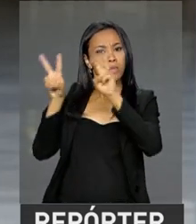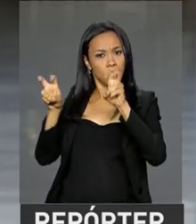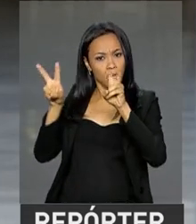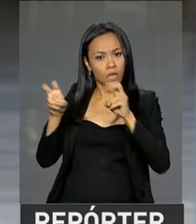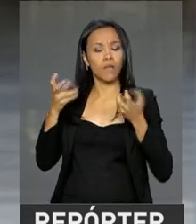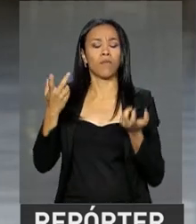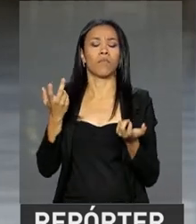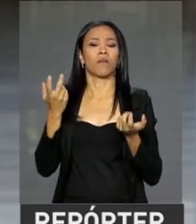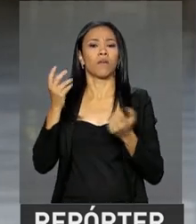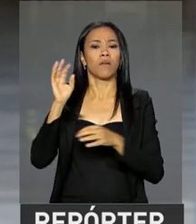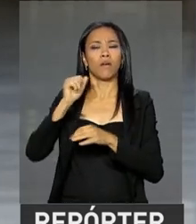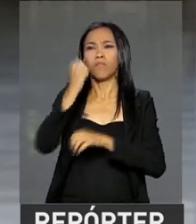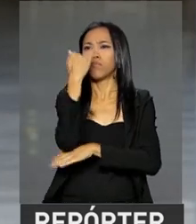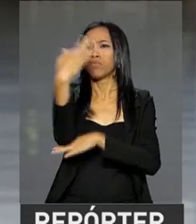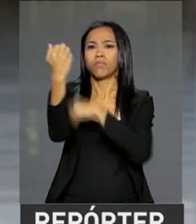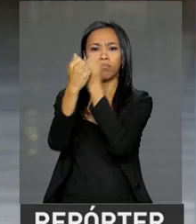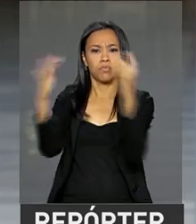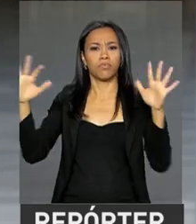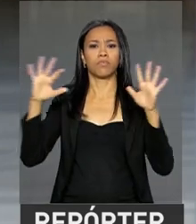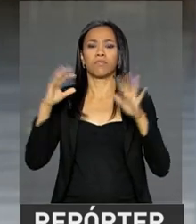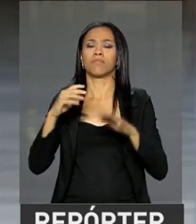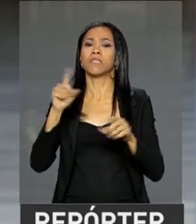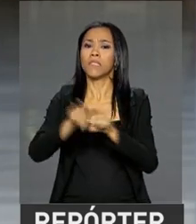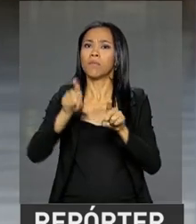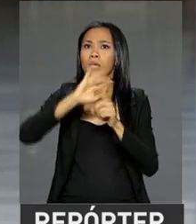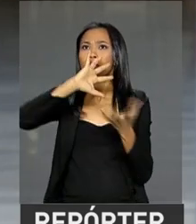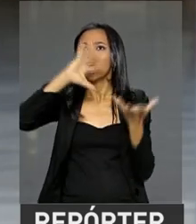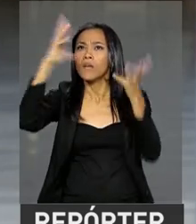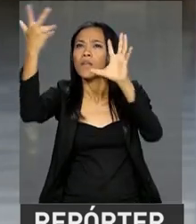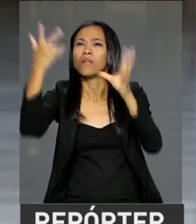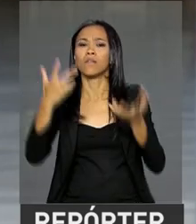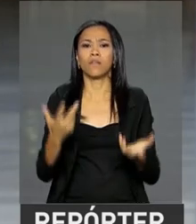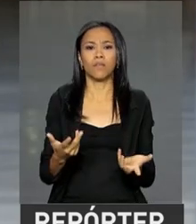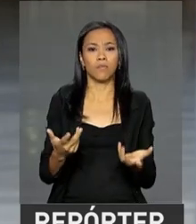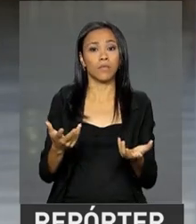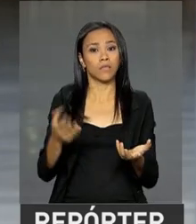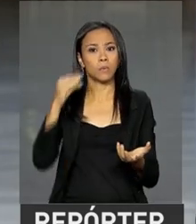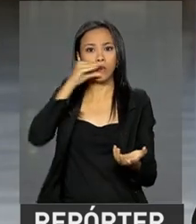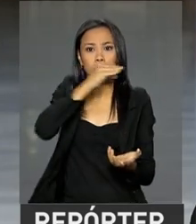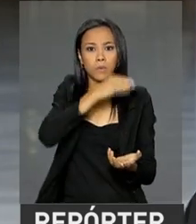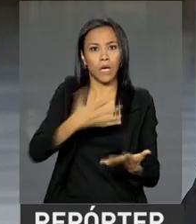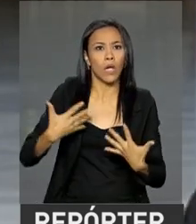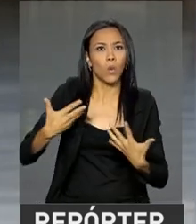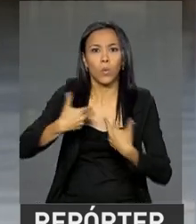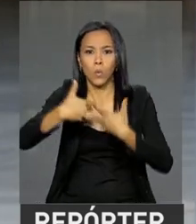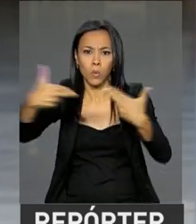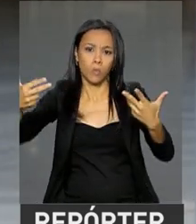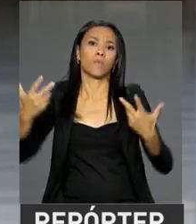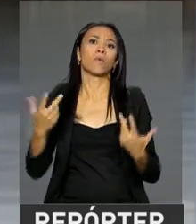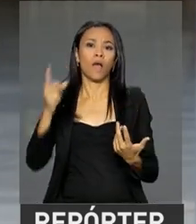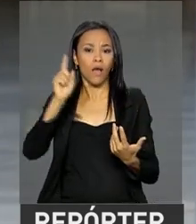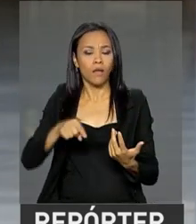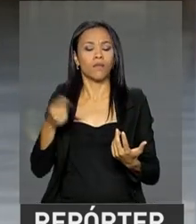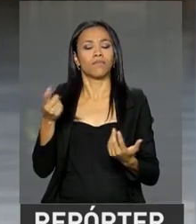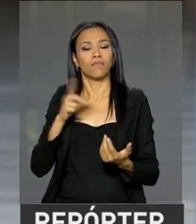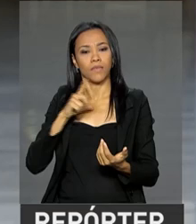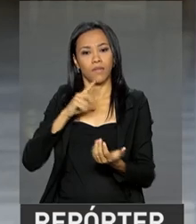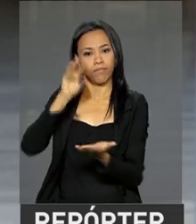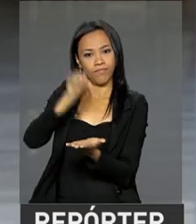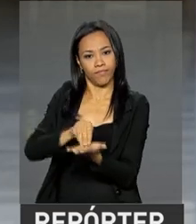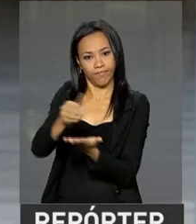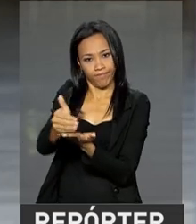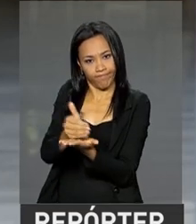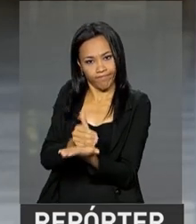sustentabilidade e do combate às mudanças do clima isso por meio da participação do país e europeu no fundo